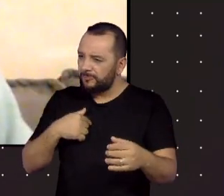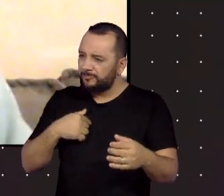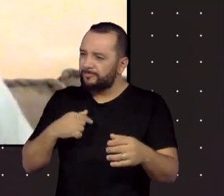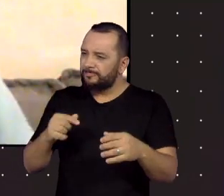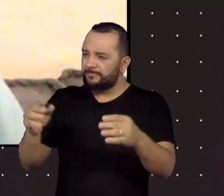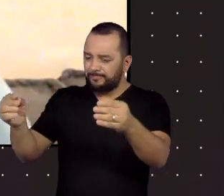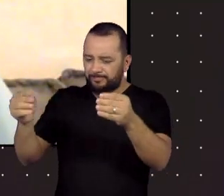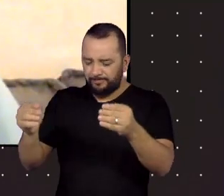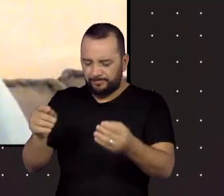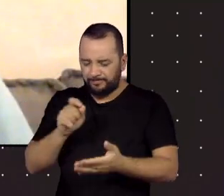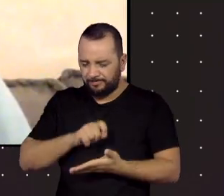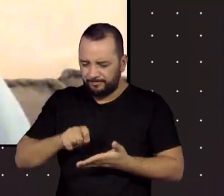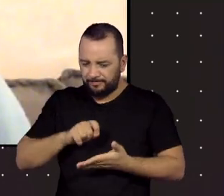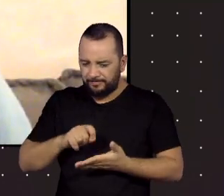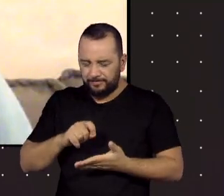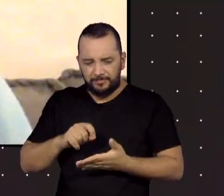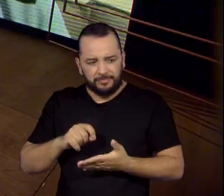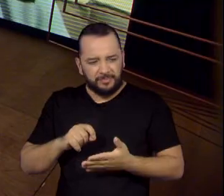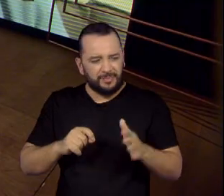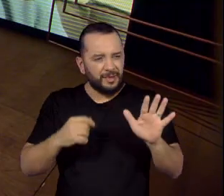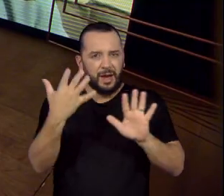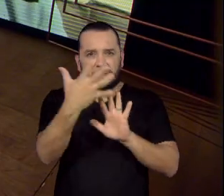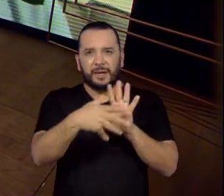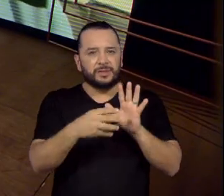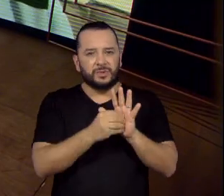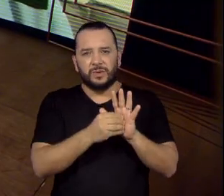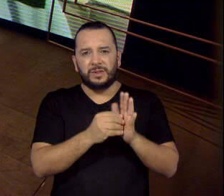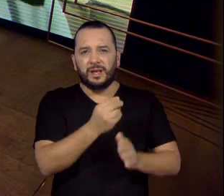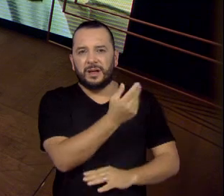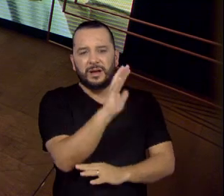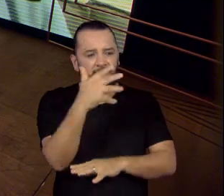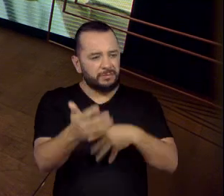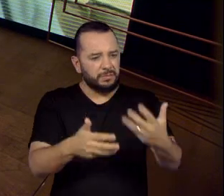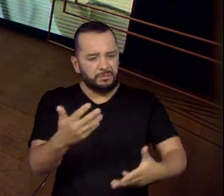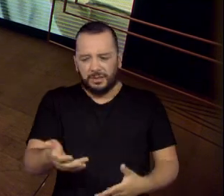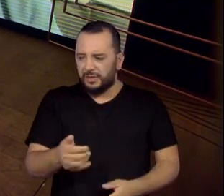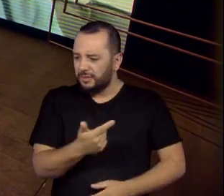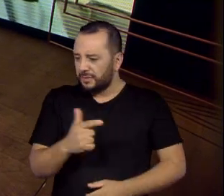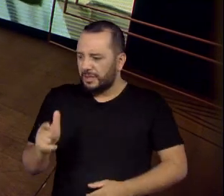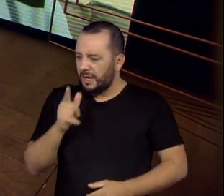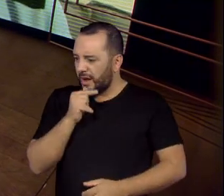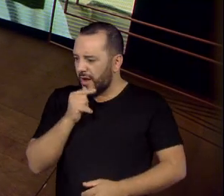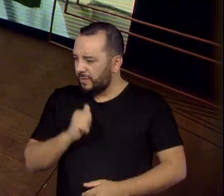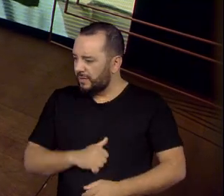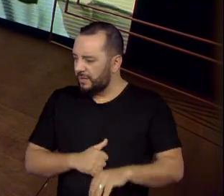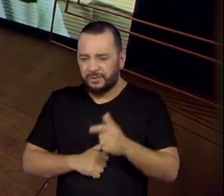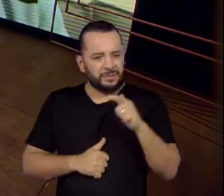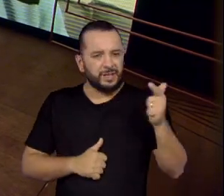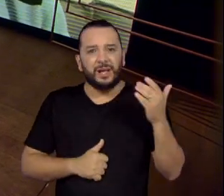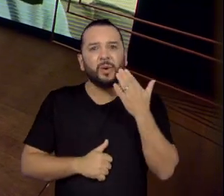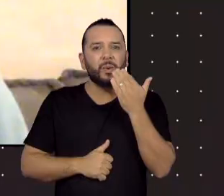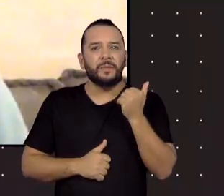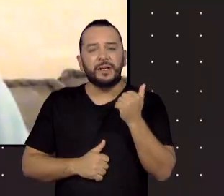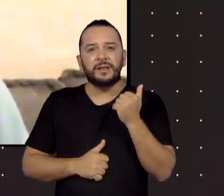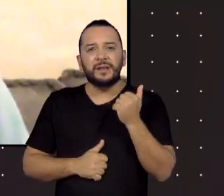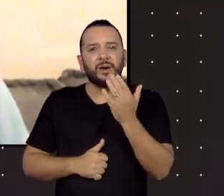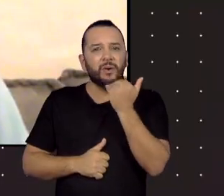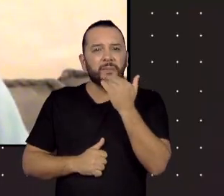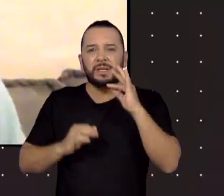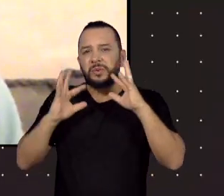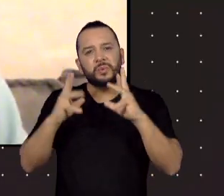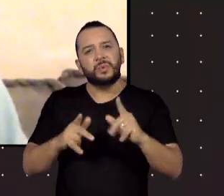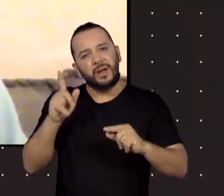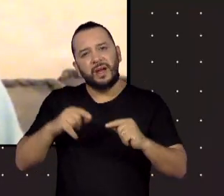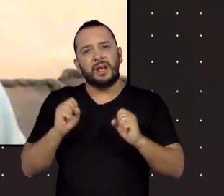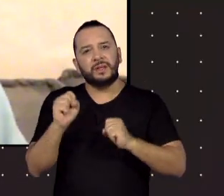o Amazonas não existe mais. Porque também não tem água. E porque também não tem comida. A comida é toda industrializada.